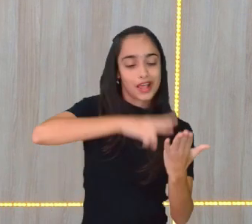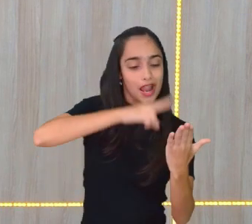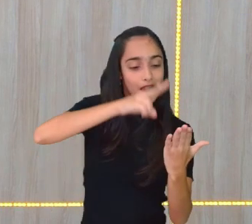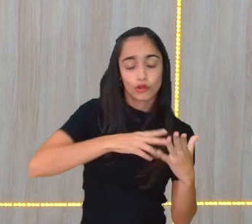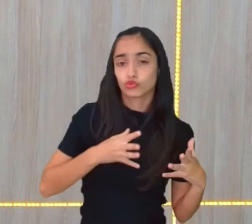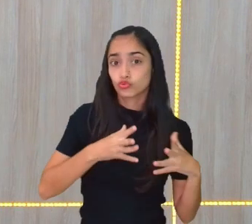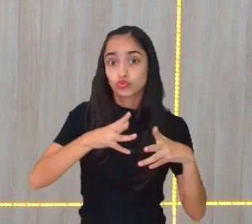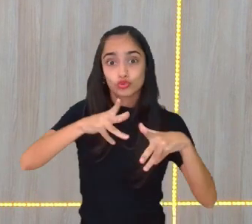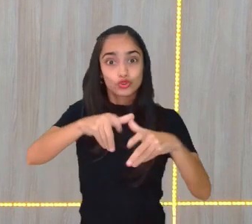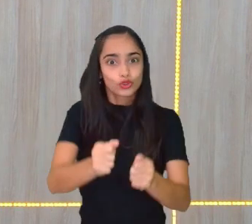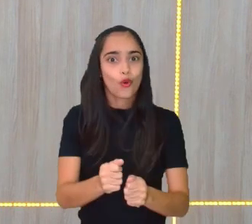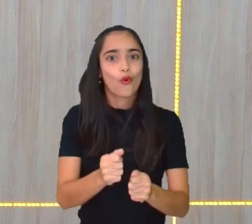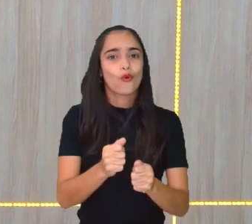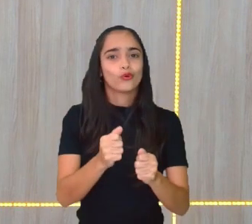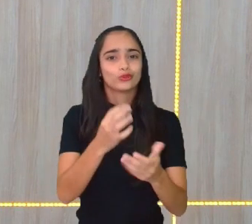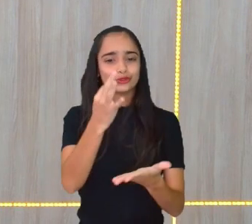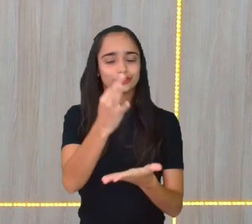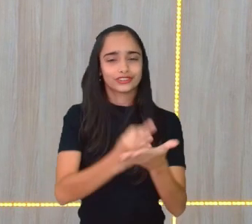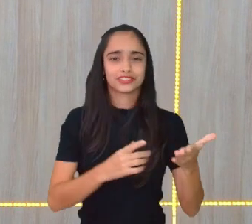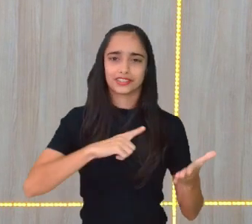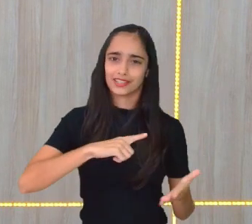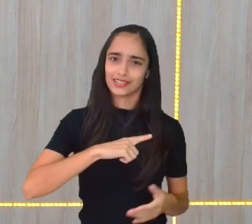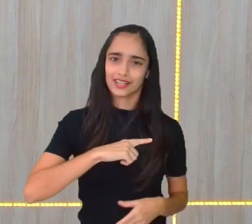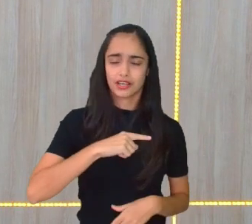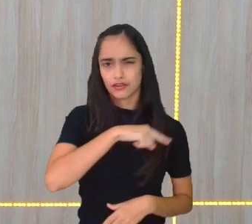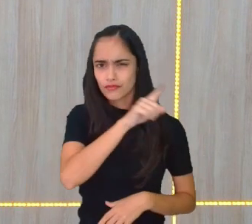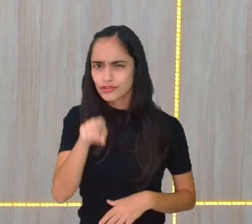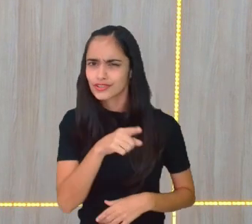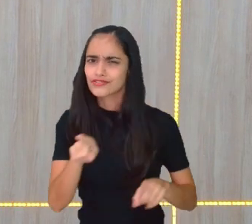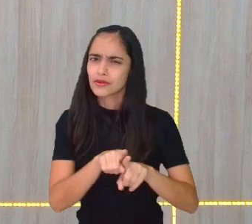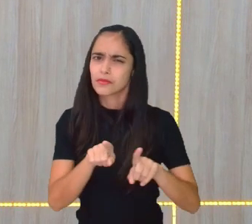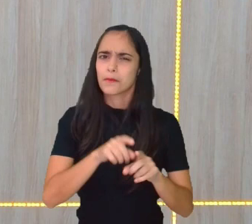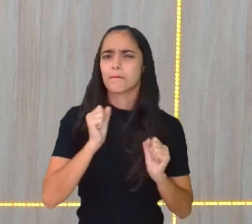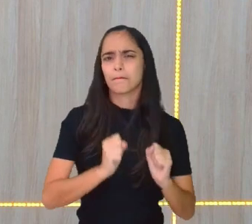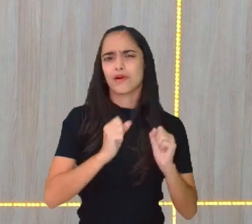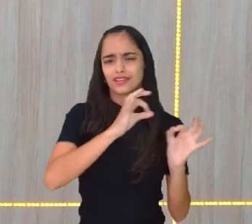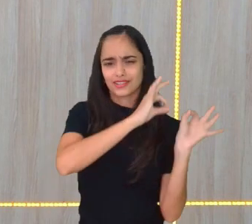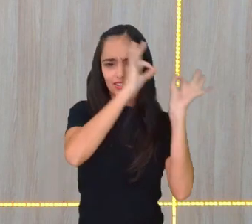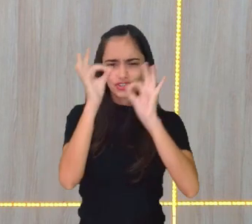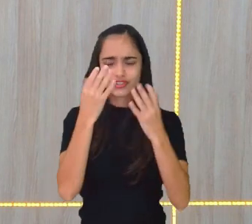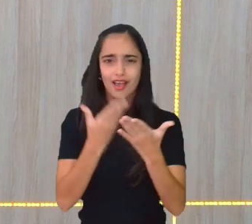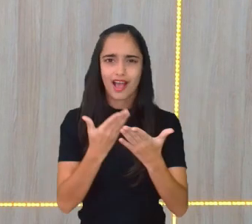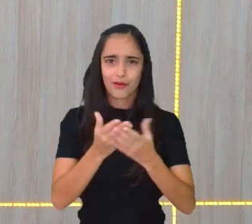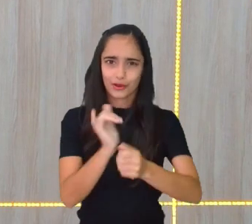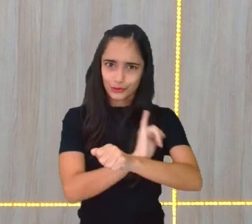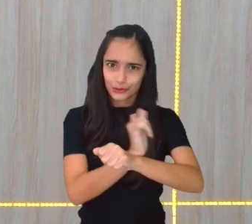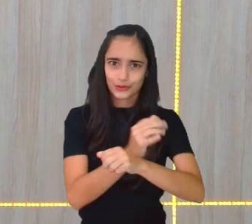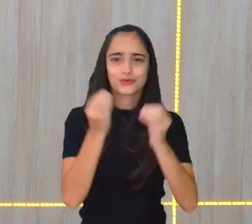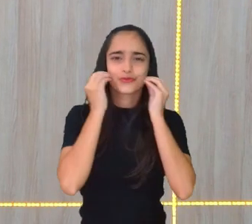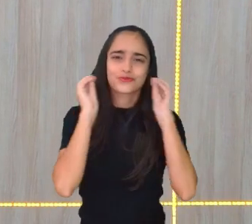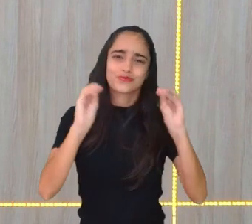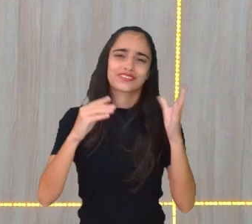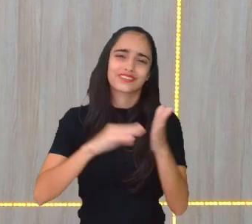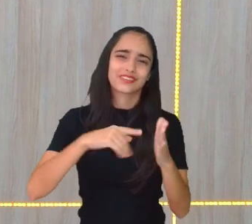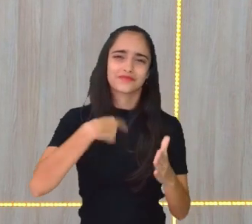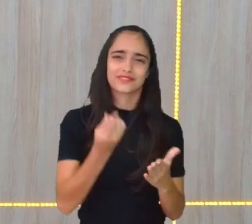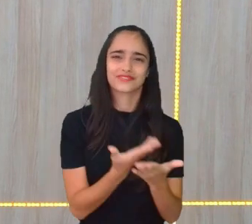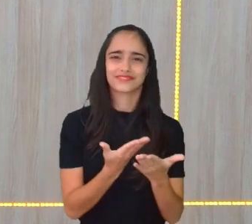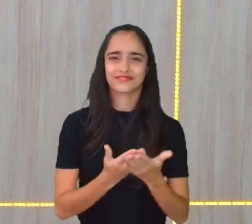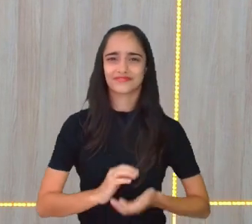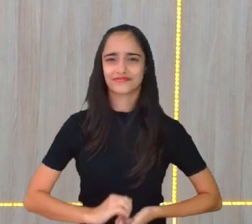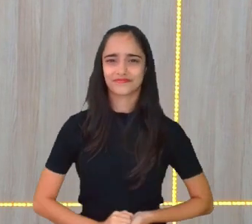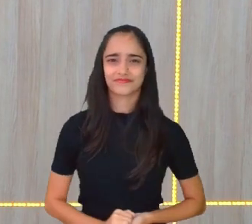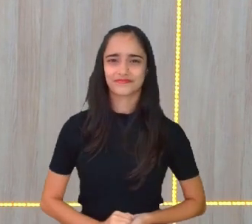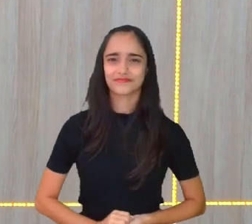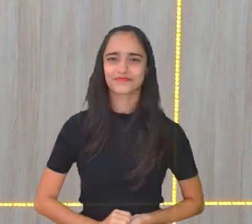E também você pode assistir essa aula de novo no canal do YouTube. Eu me despeço por aqui, um cheiro e até a próxima aula.